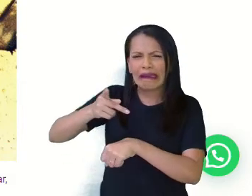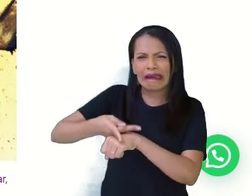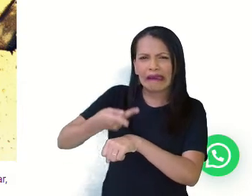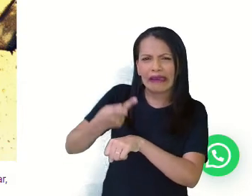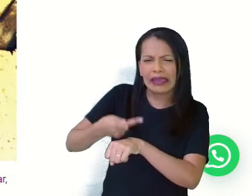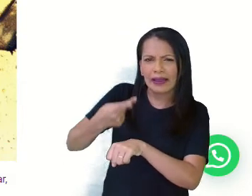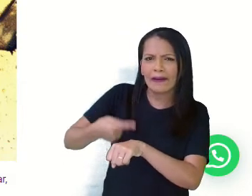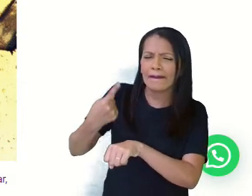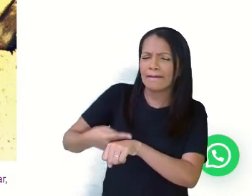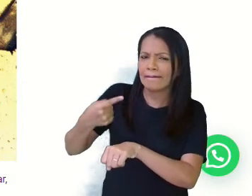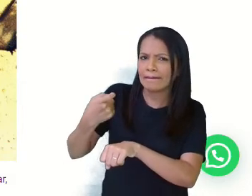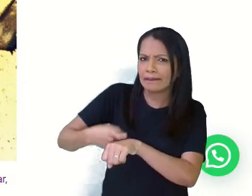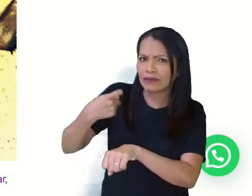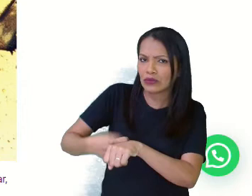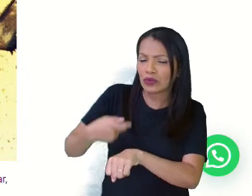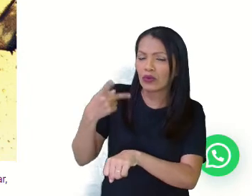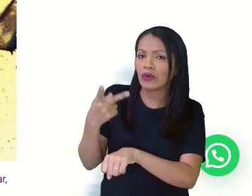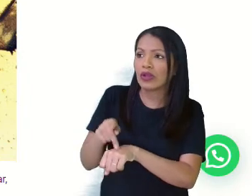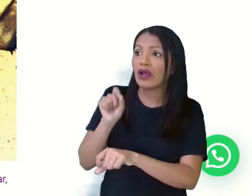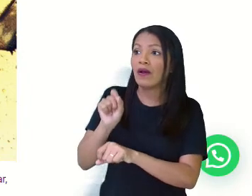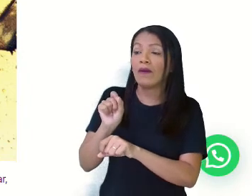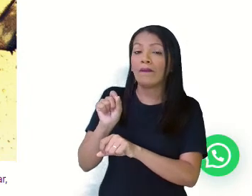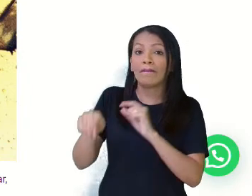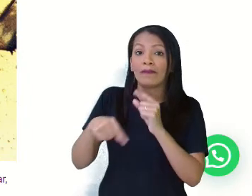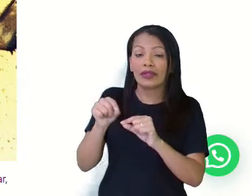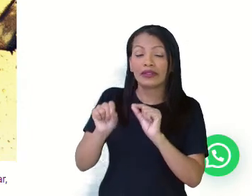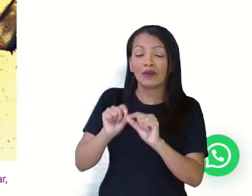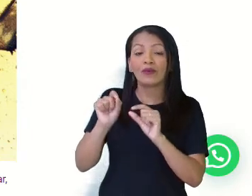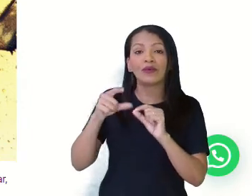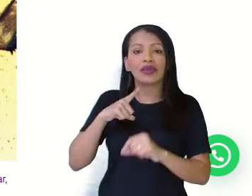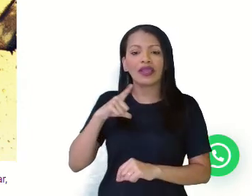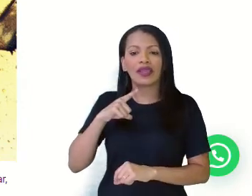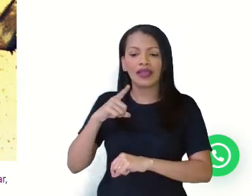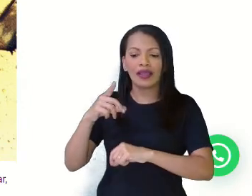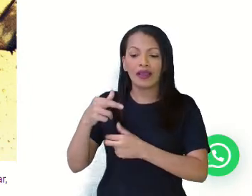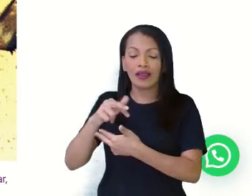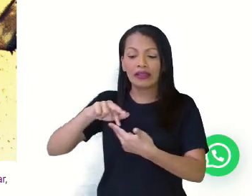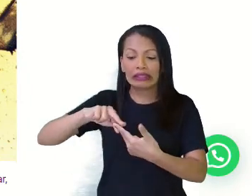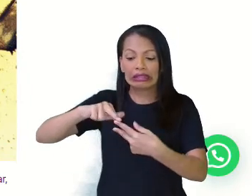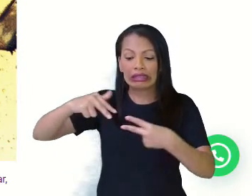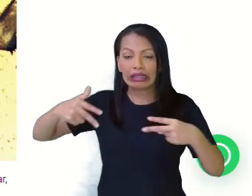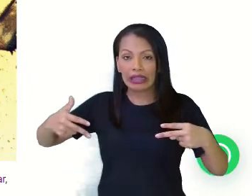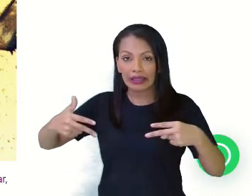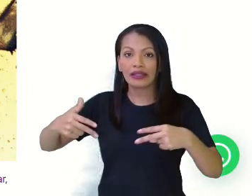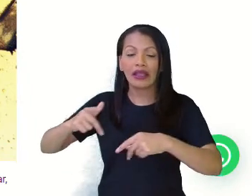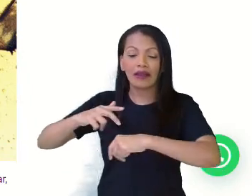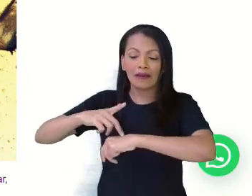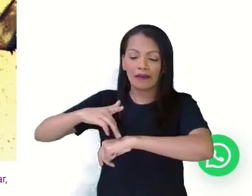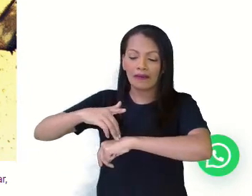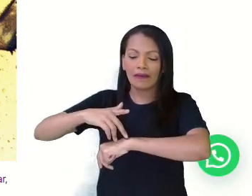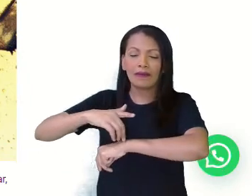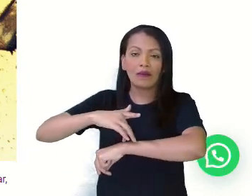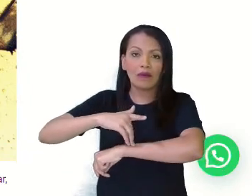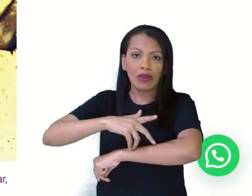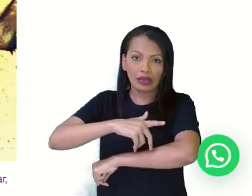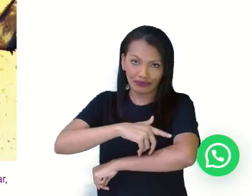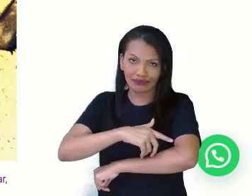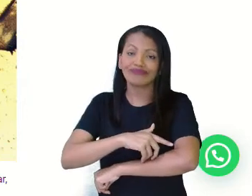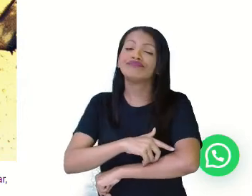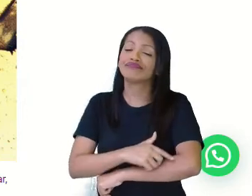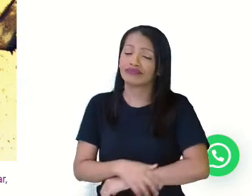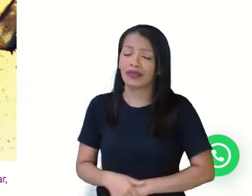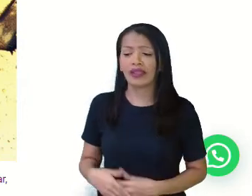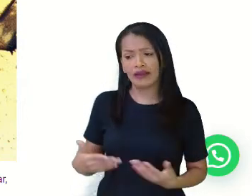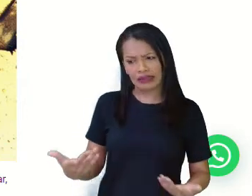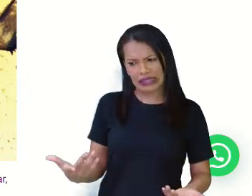com penas quase intactas. Você deve estar se perguntando agora: e desde quando o dinossauro tem pena? Sim,